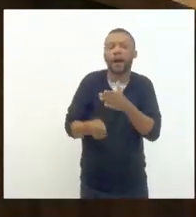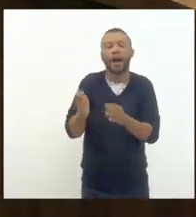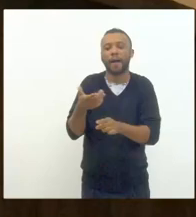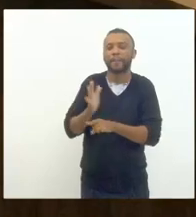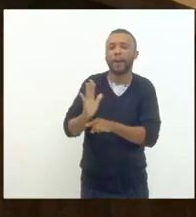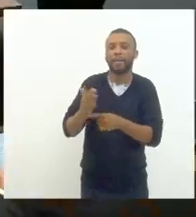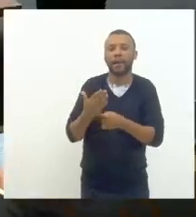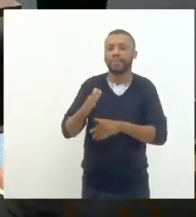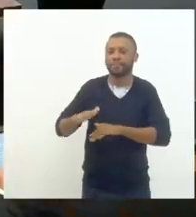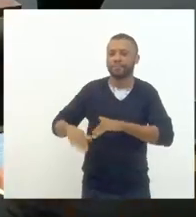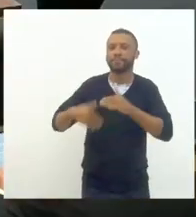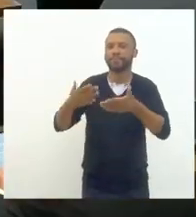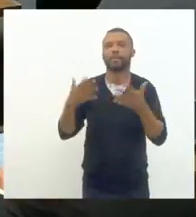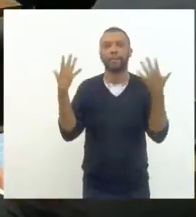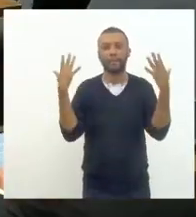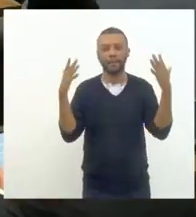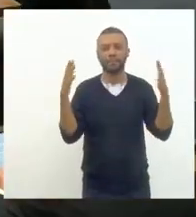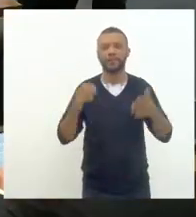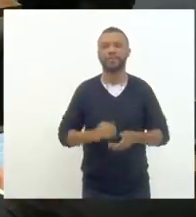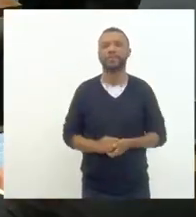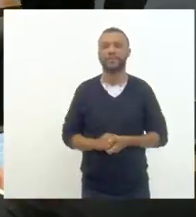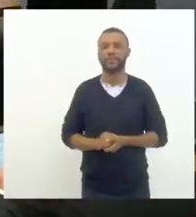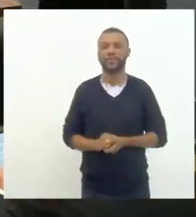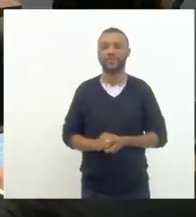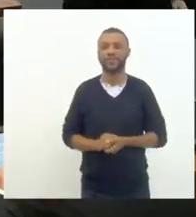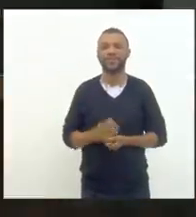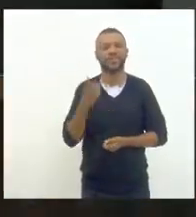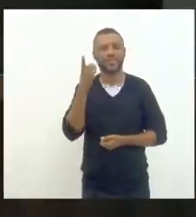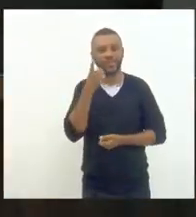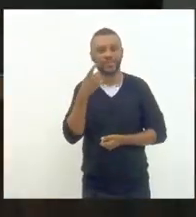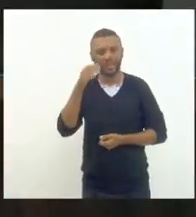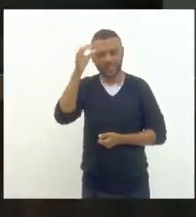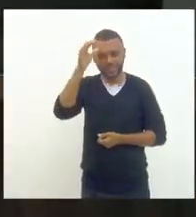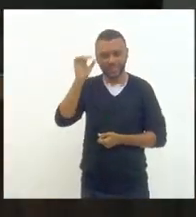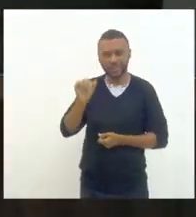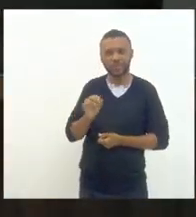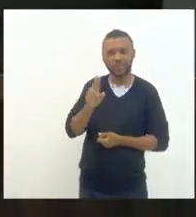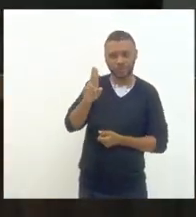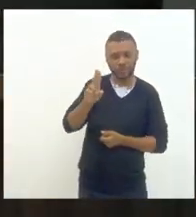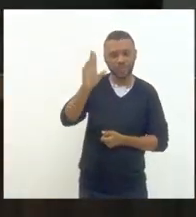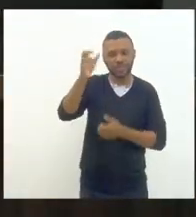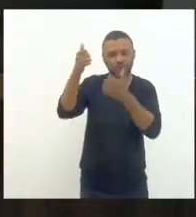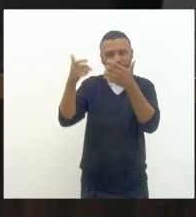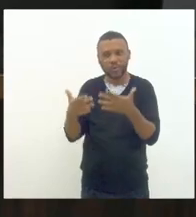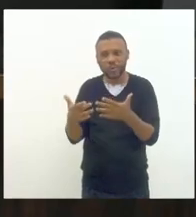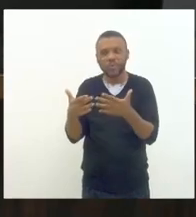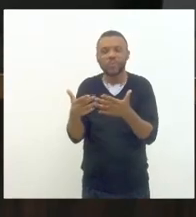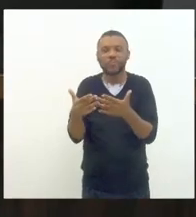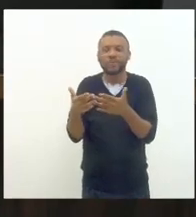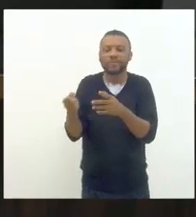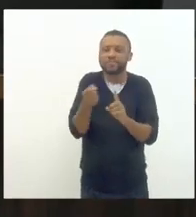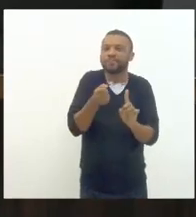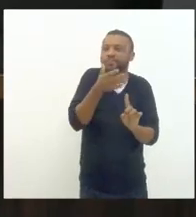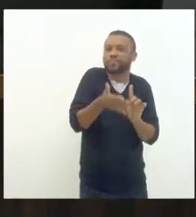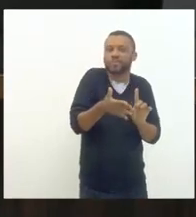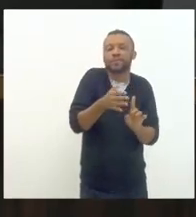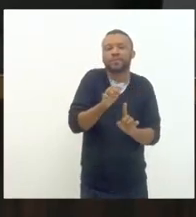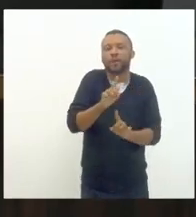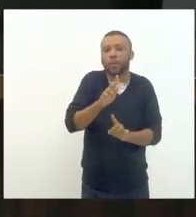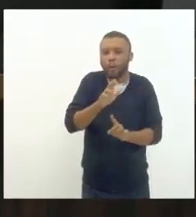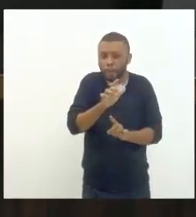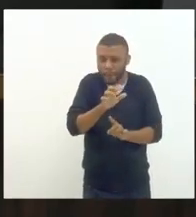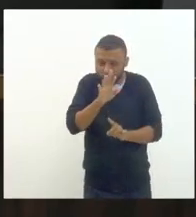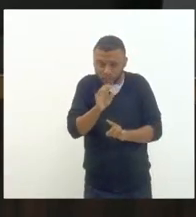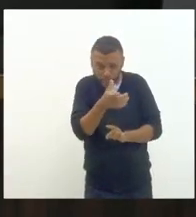mais. Parabéns. É, deputada Tia Ju, né, acabou de fazer uso da palavra, então o deputado Gualberto quer se